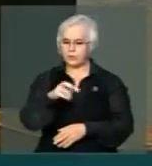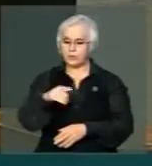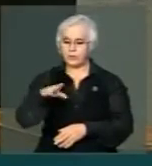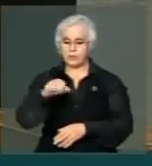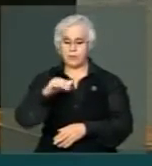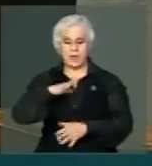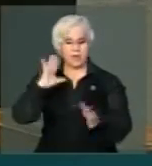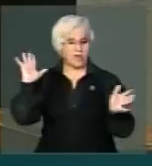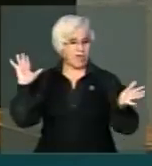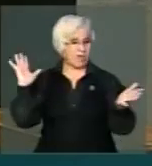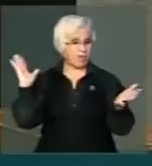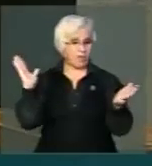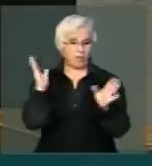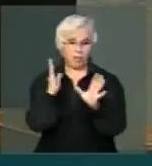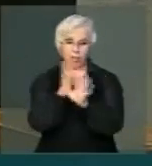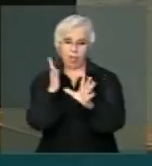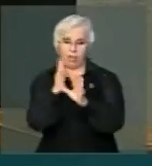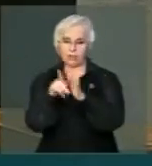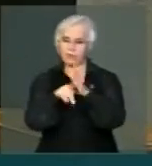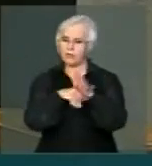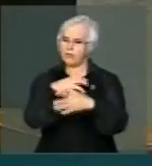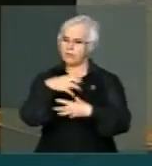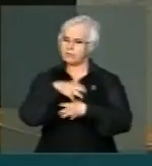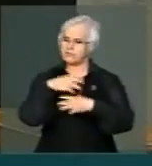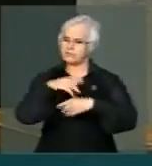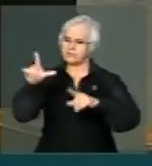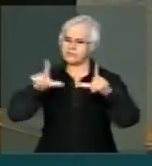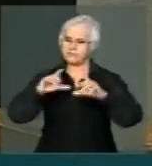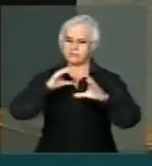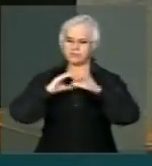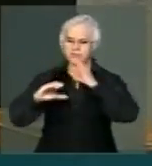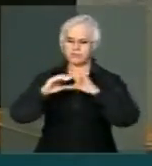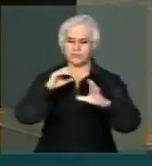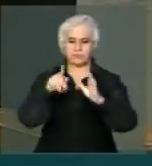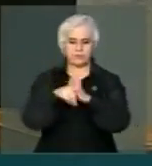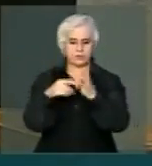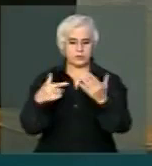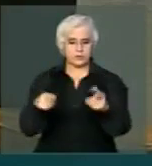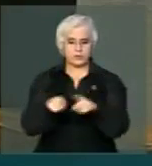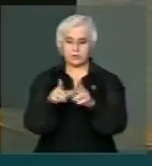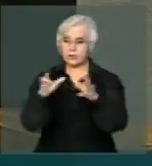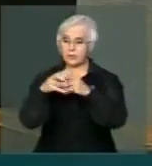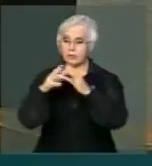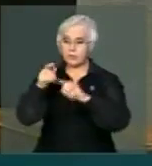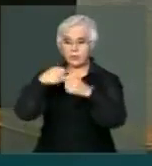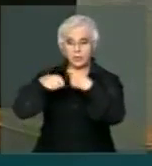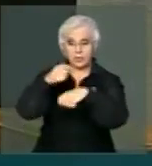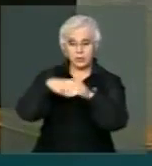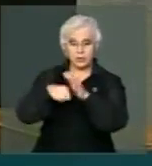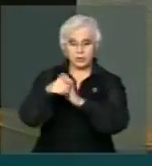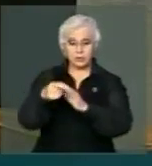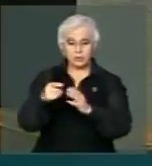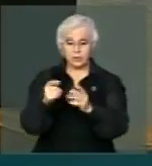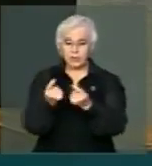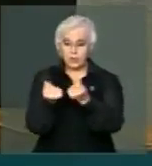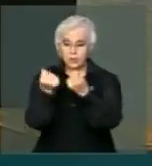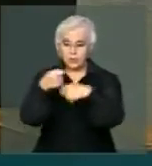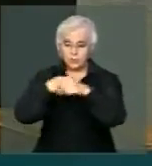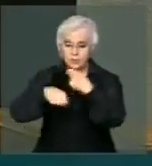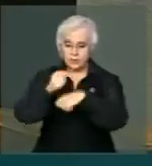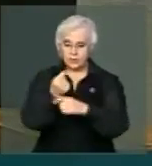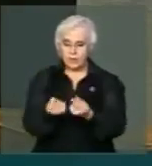frisson nos meios de comunicação e nos economistas do mercado